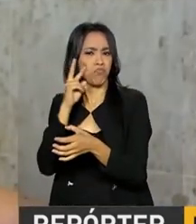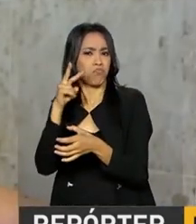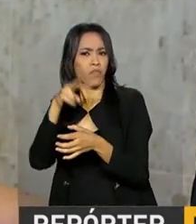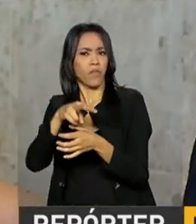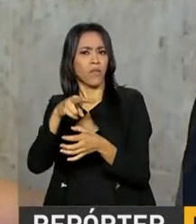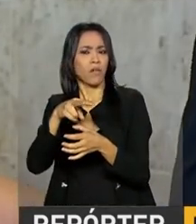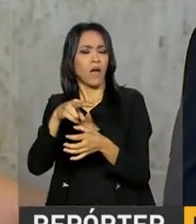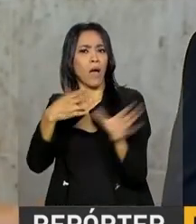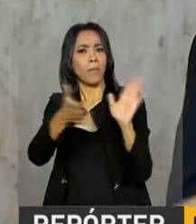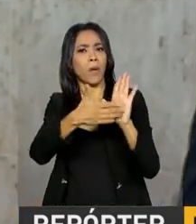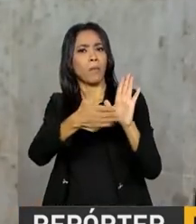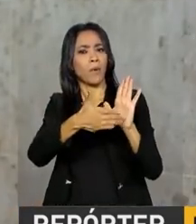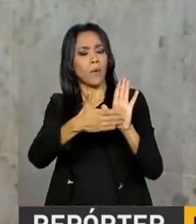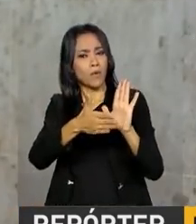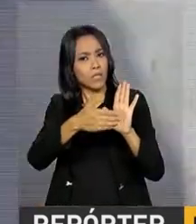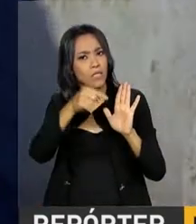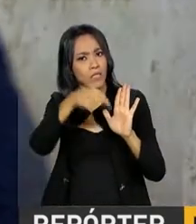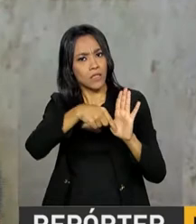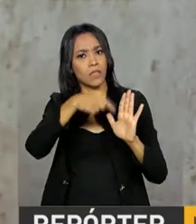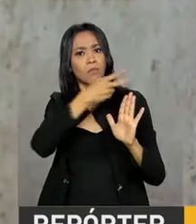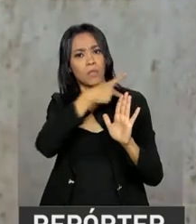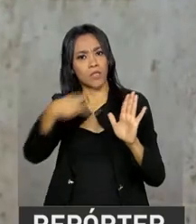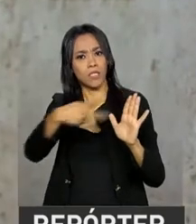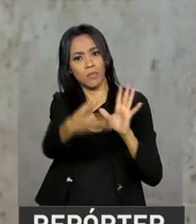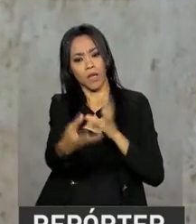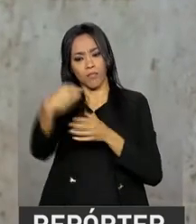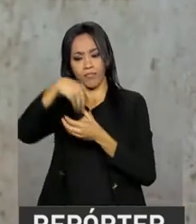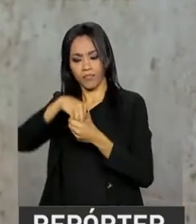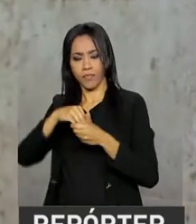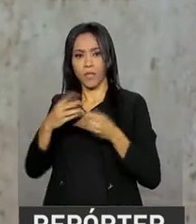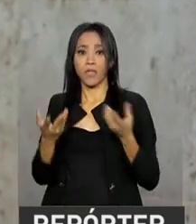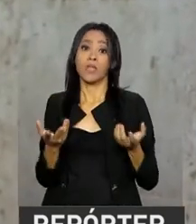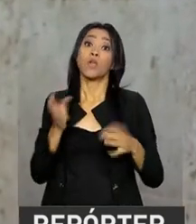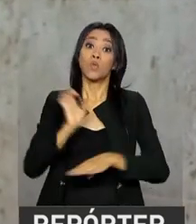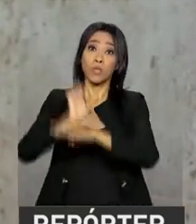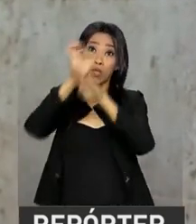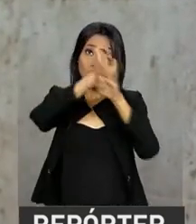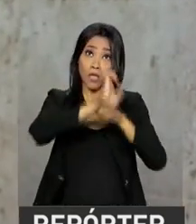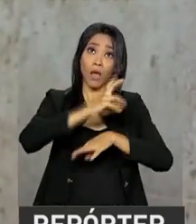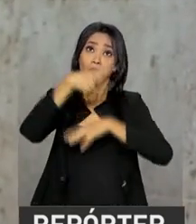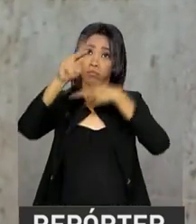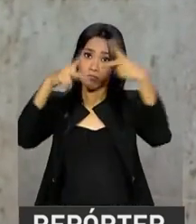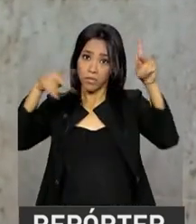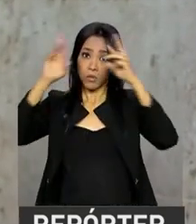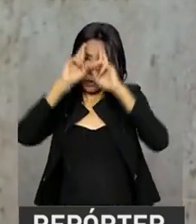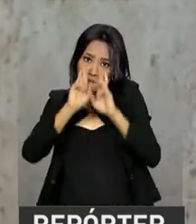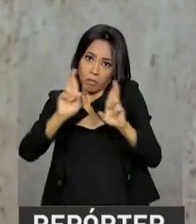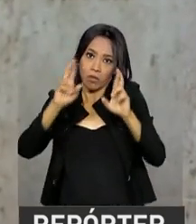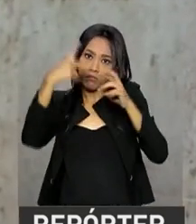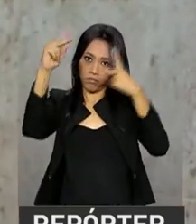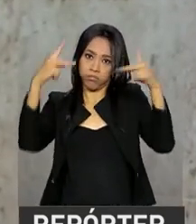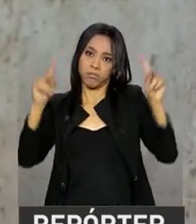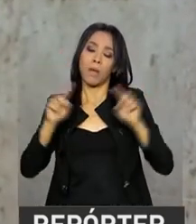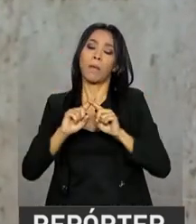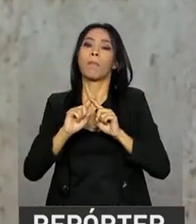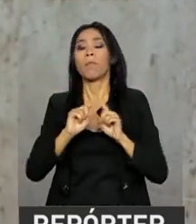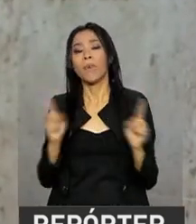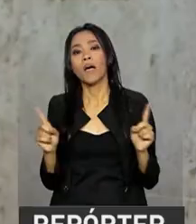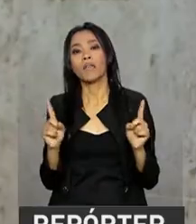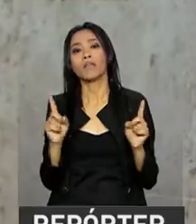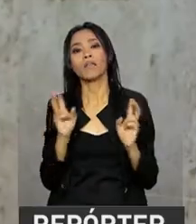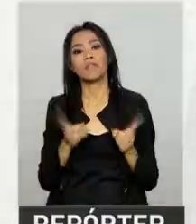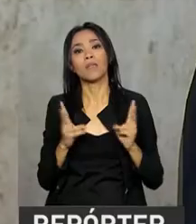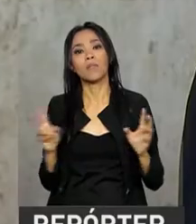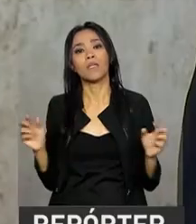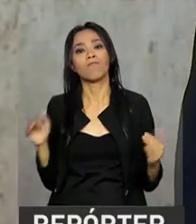do presidente nossa bolsa nacional vigente o estado se mantém a autonomia federativa mas dentro de princípios é de